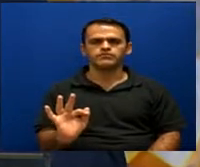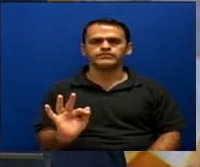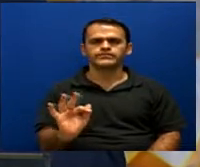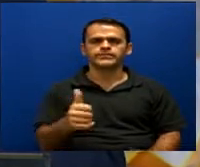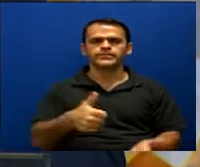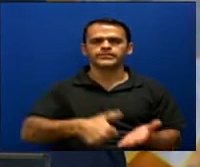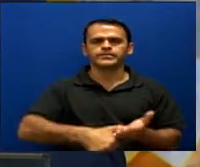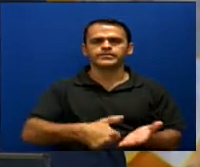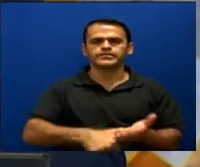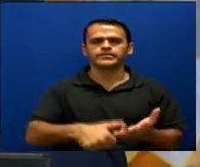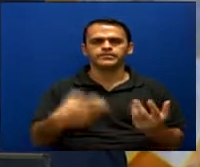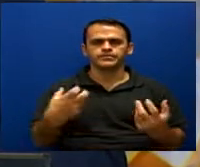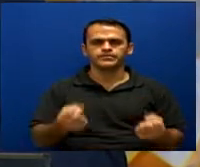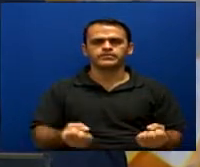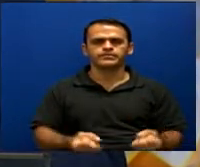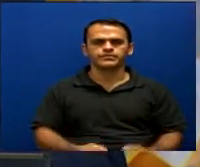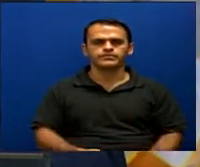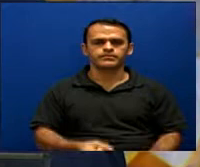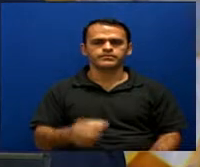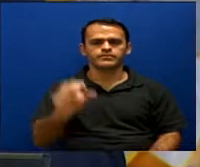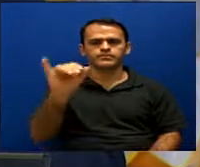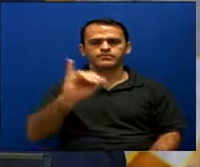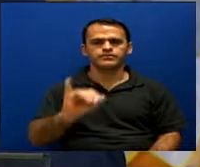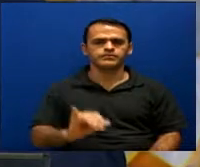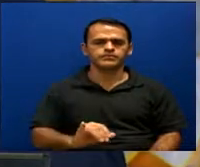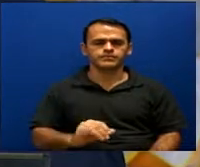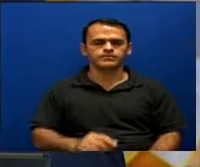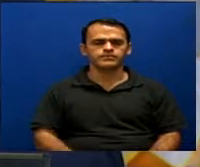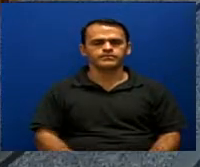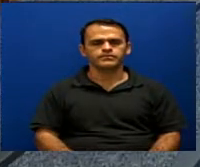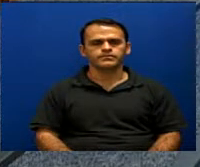o voto. Voto sim. Dayara.